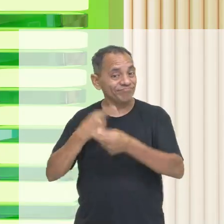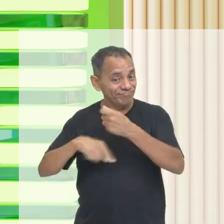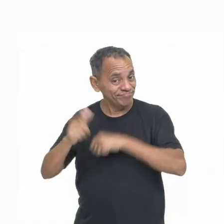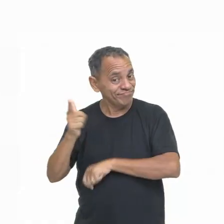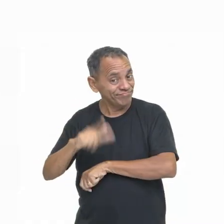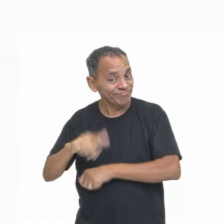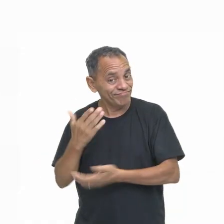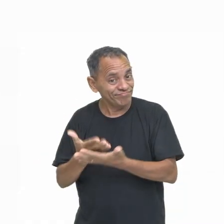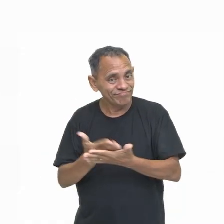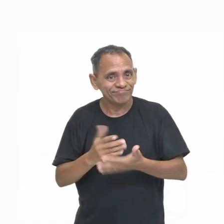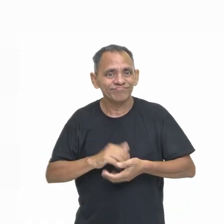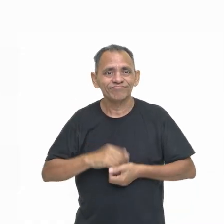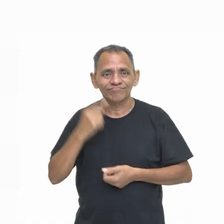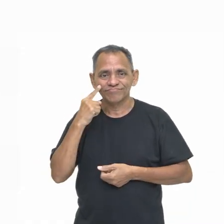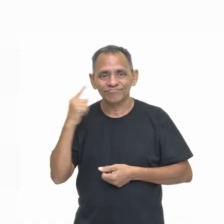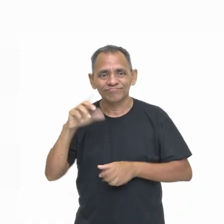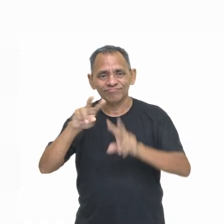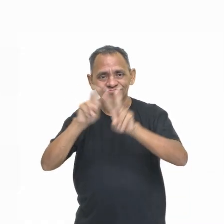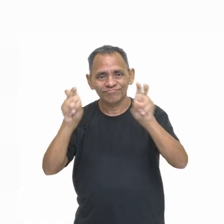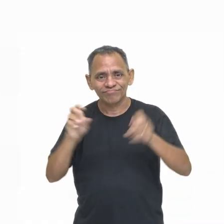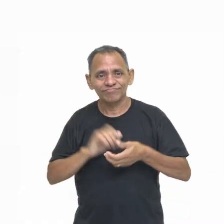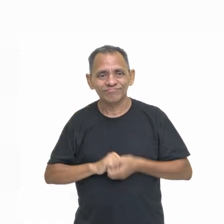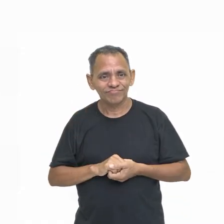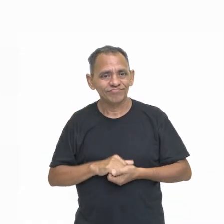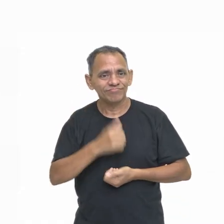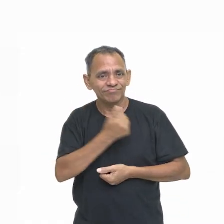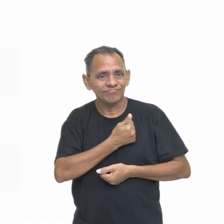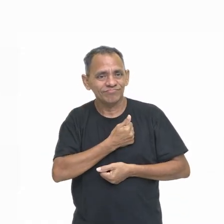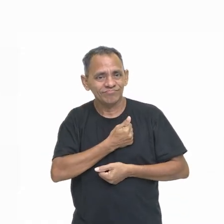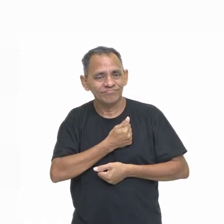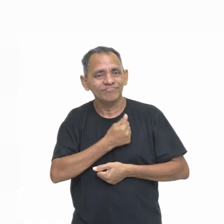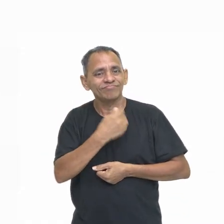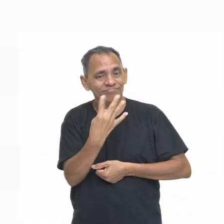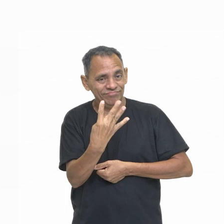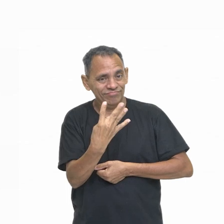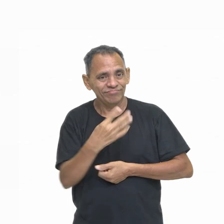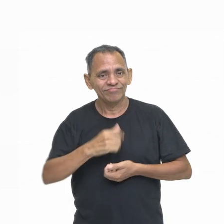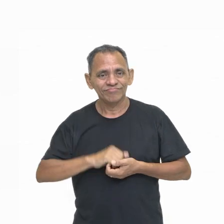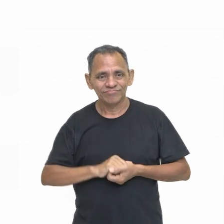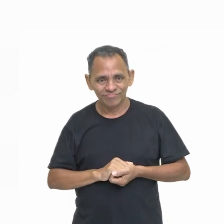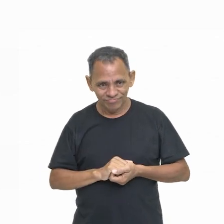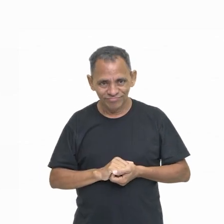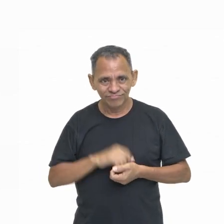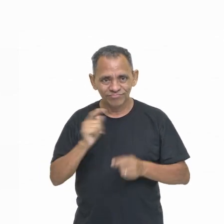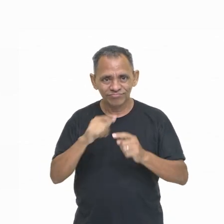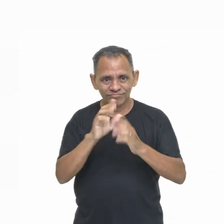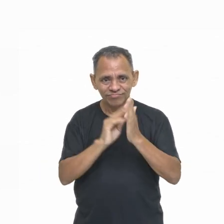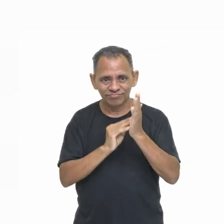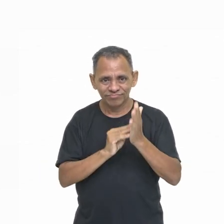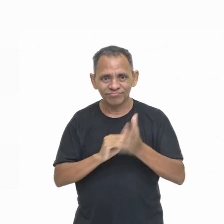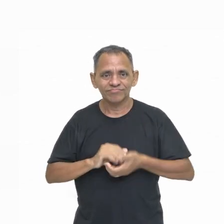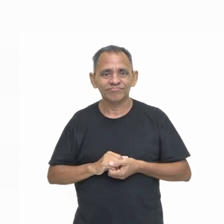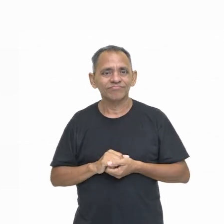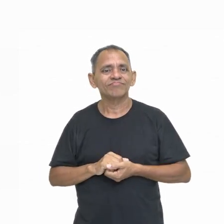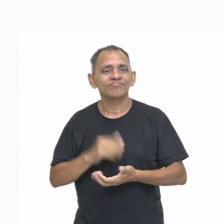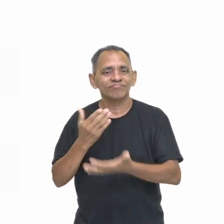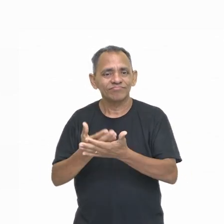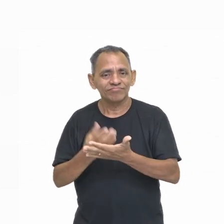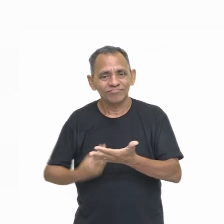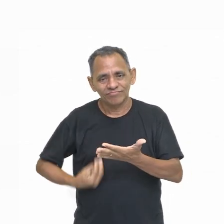aula. Vamos ver qual é o assunto da nossa aula de hoje. A aula de número 4 tem por objeto de conhecimento